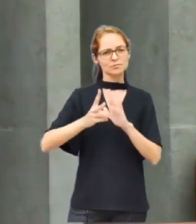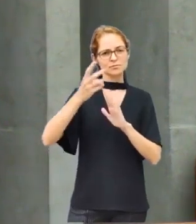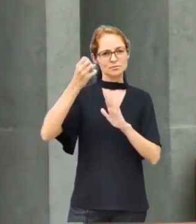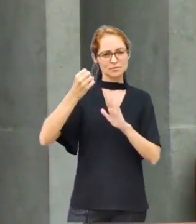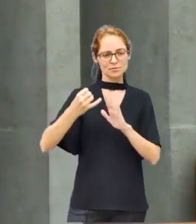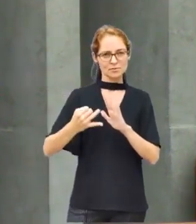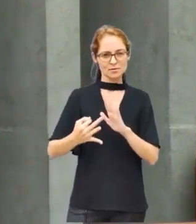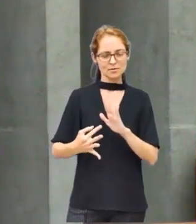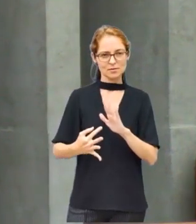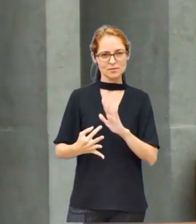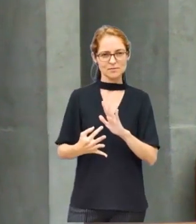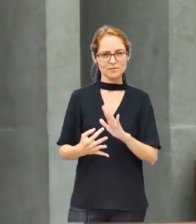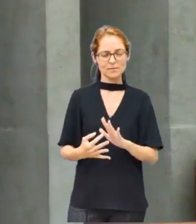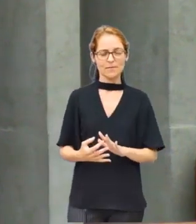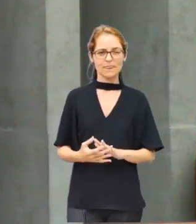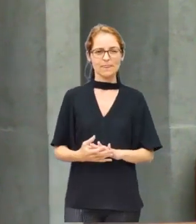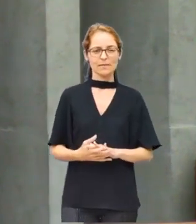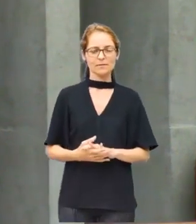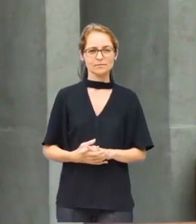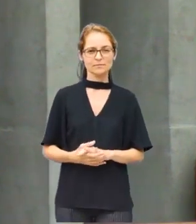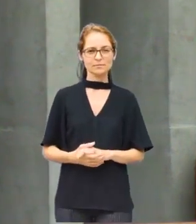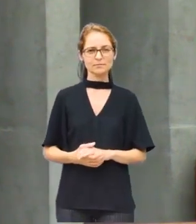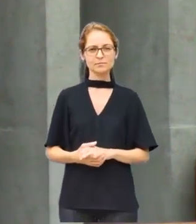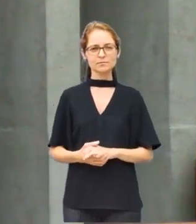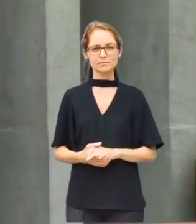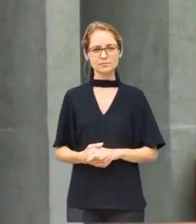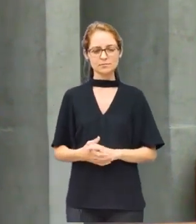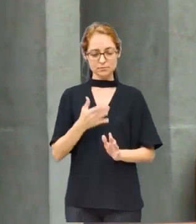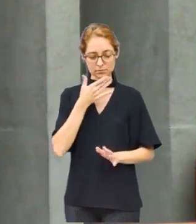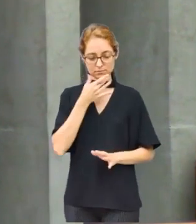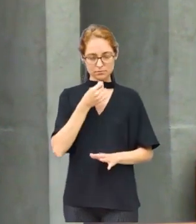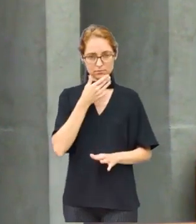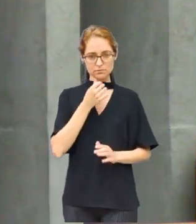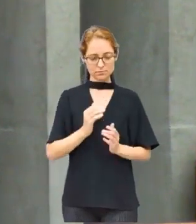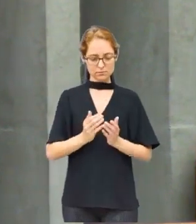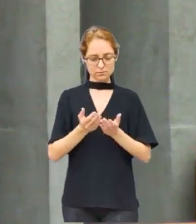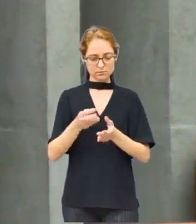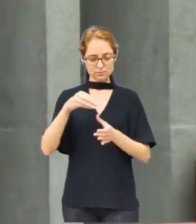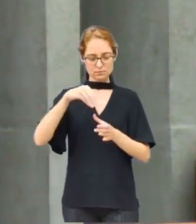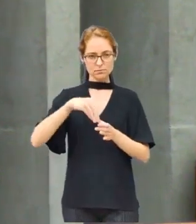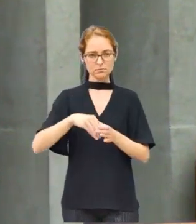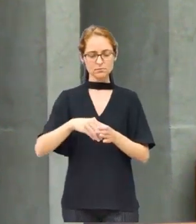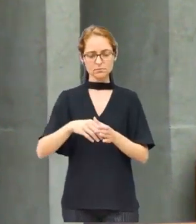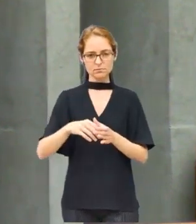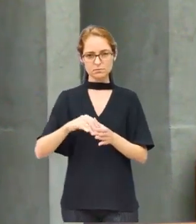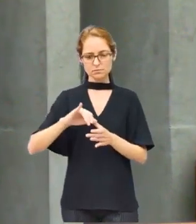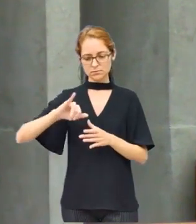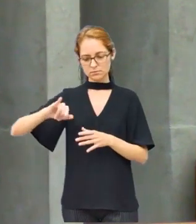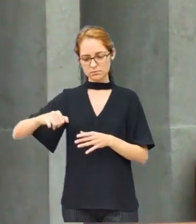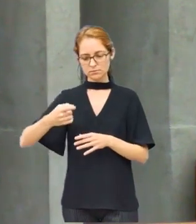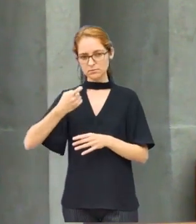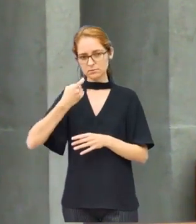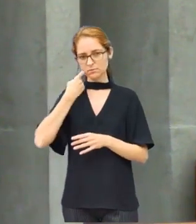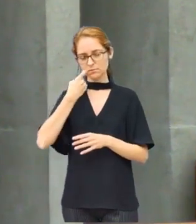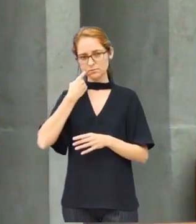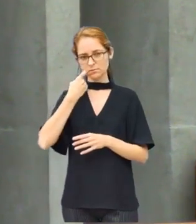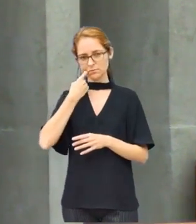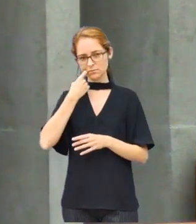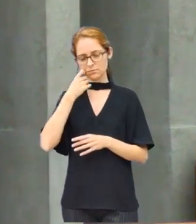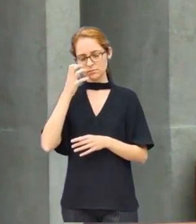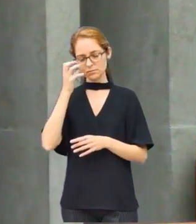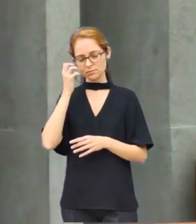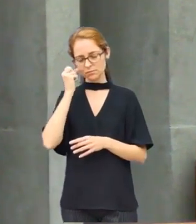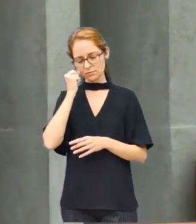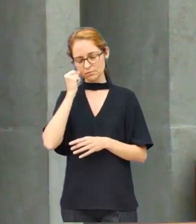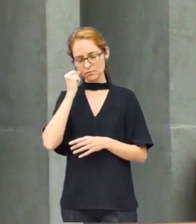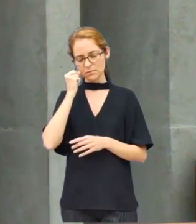eles depois lançaram sorte e tem uma parte aqui falando que Jonas estava deitado, dormindo, sono profundo. Eu creio que isso